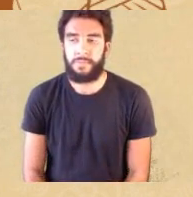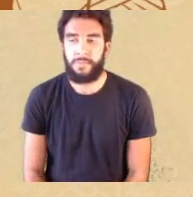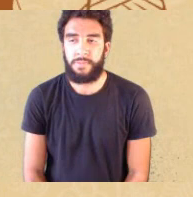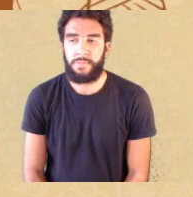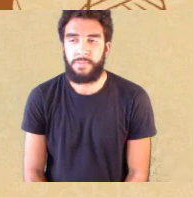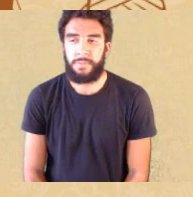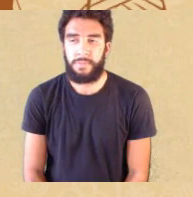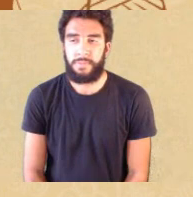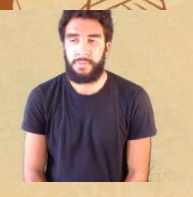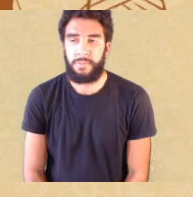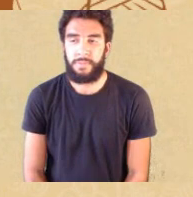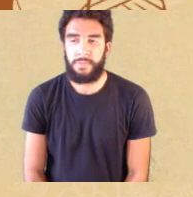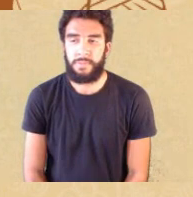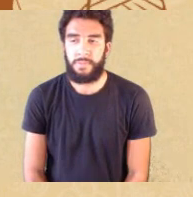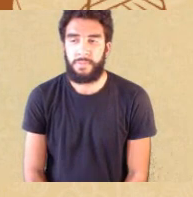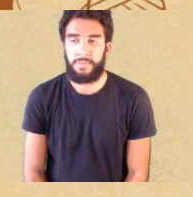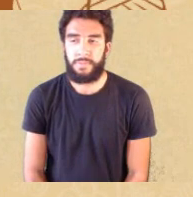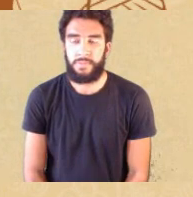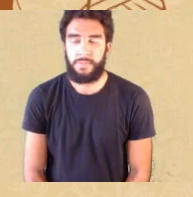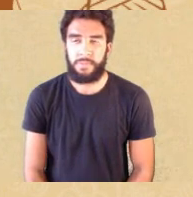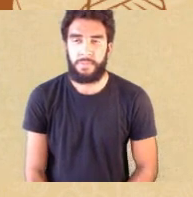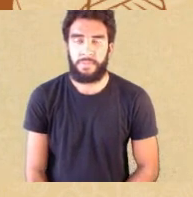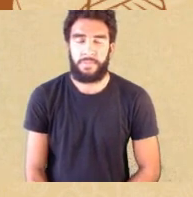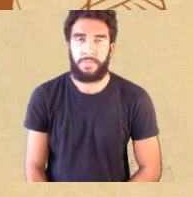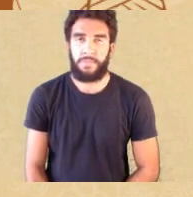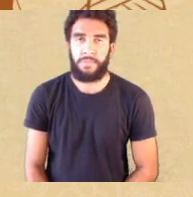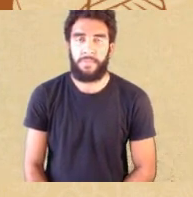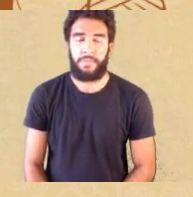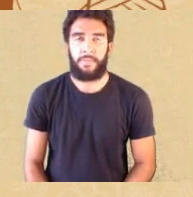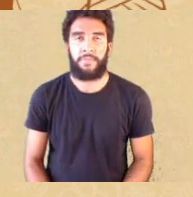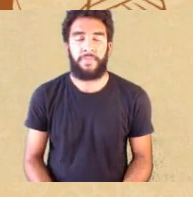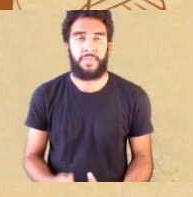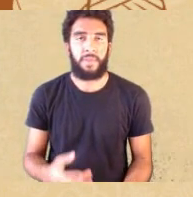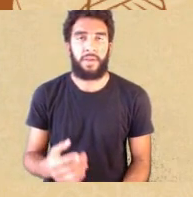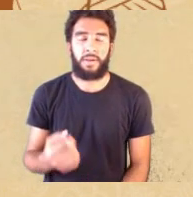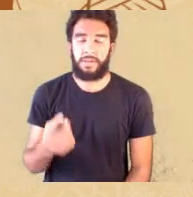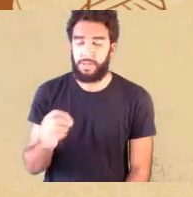aí, divididos por subgrupos, 100%.